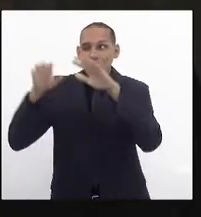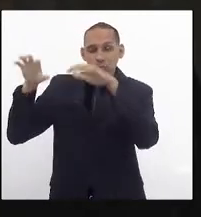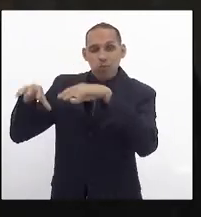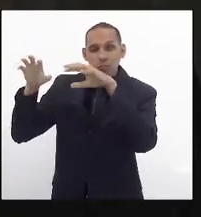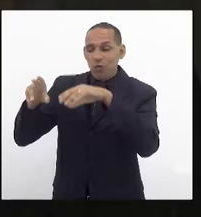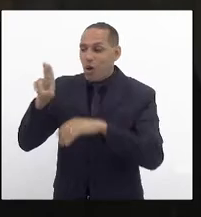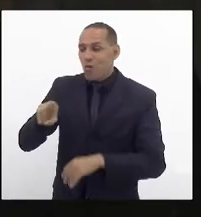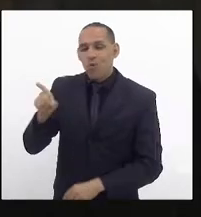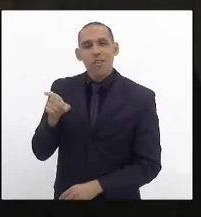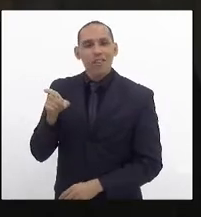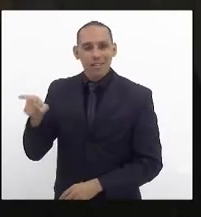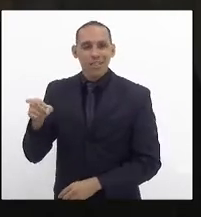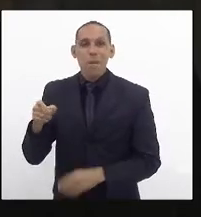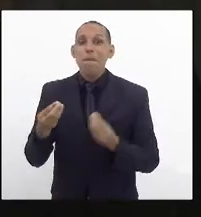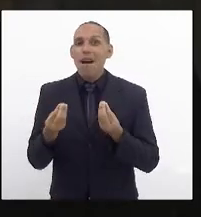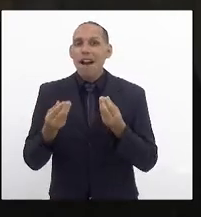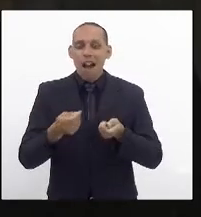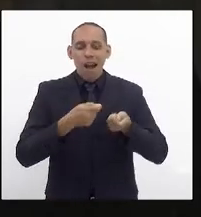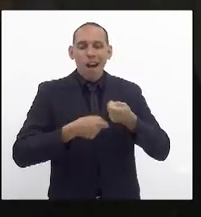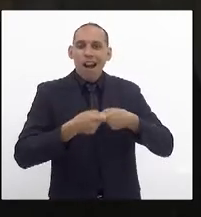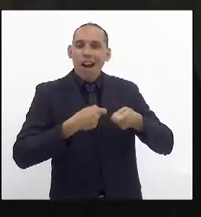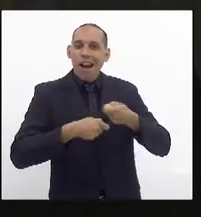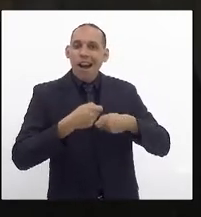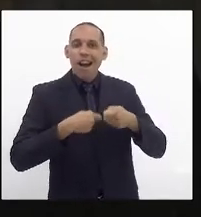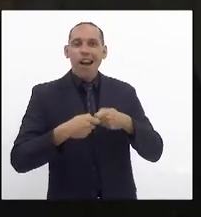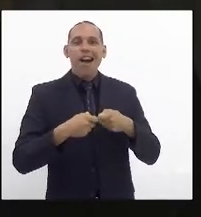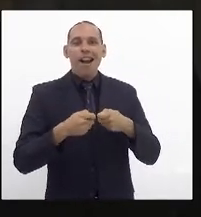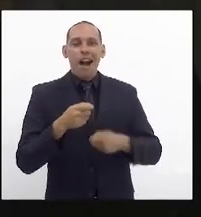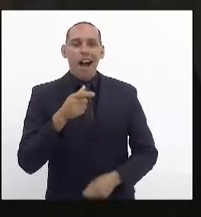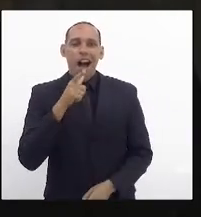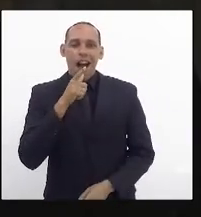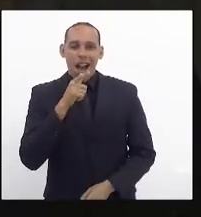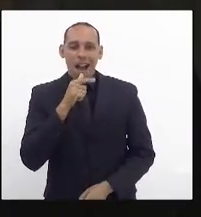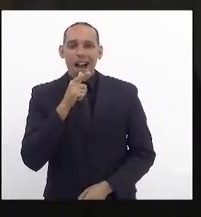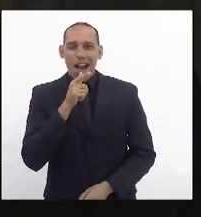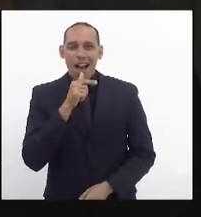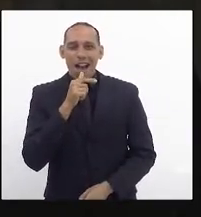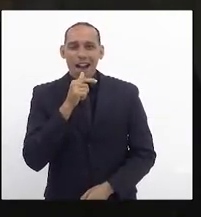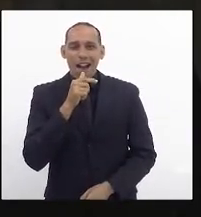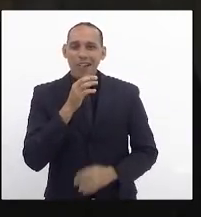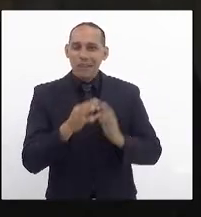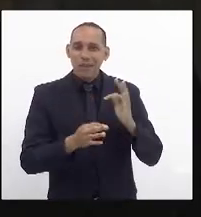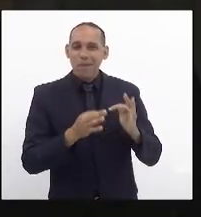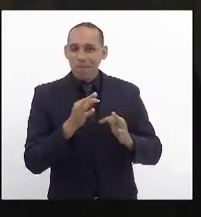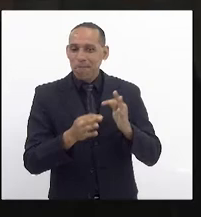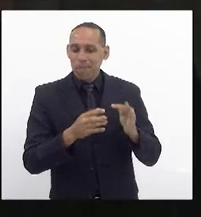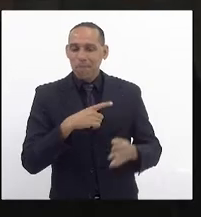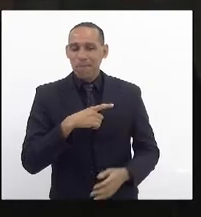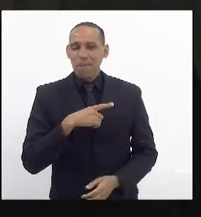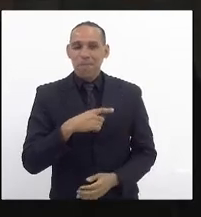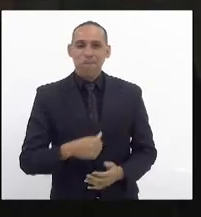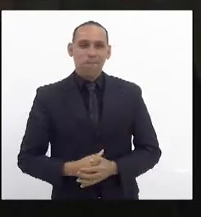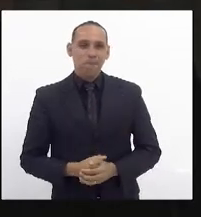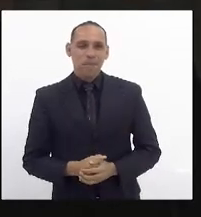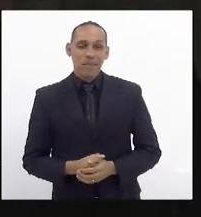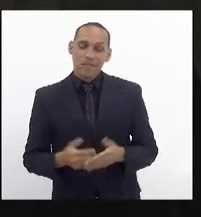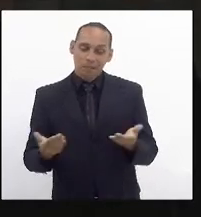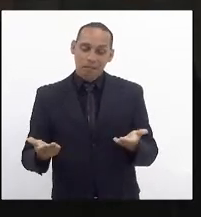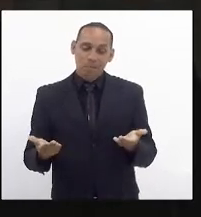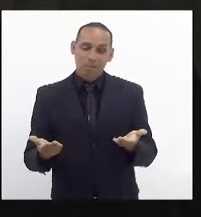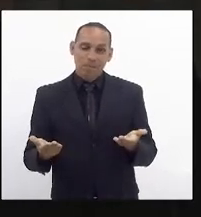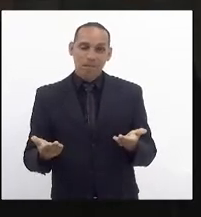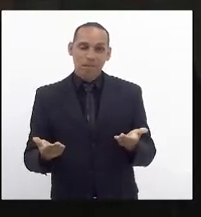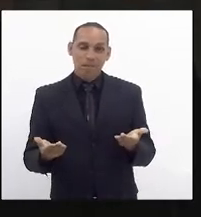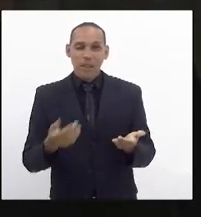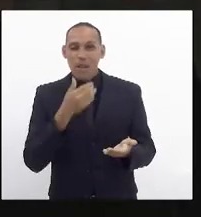trazendo grande economia para o consumo da água tratada Eu imagino os senhores e